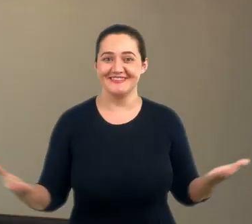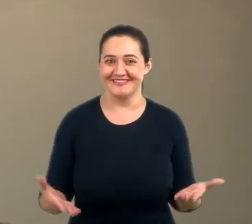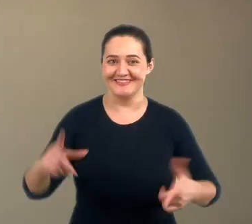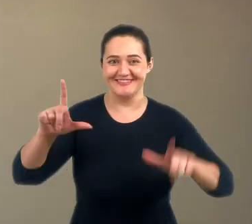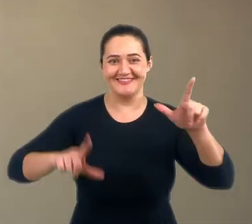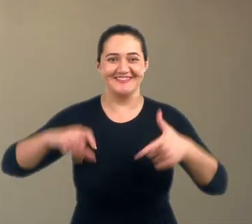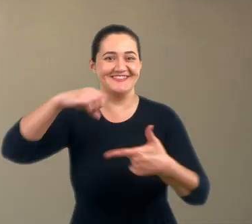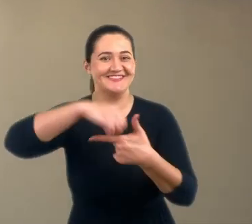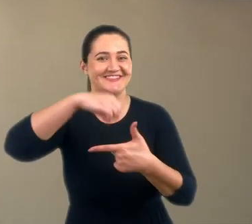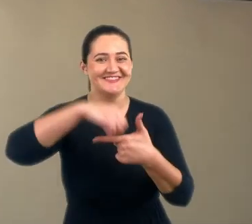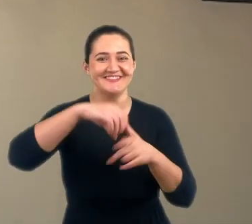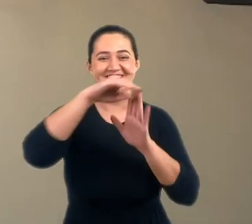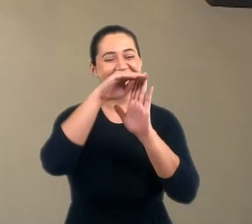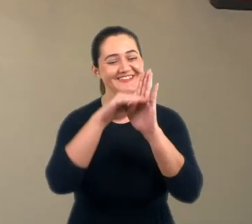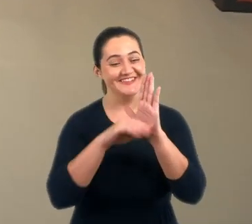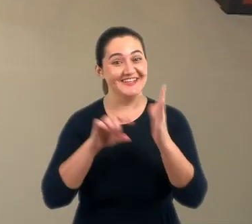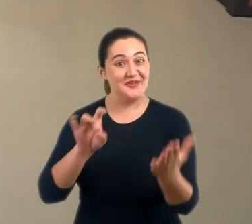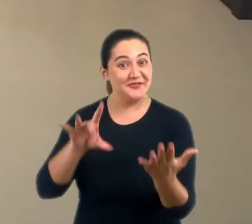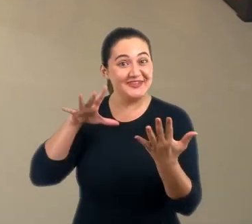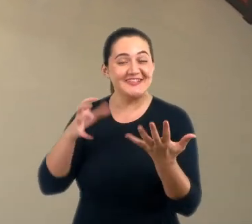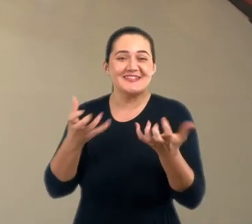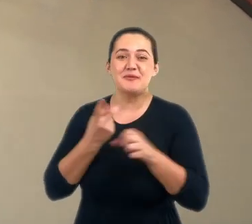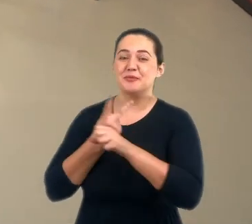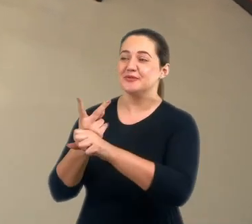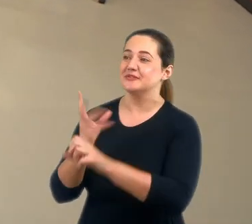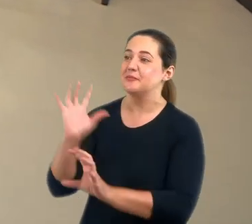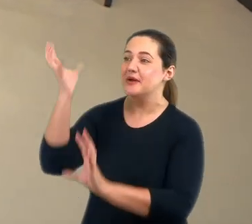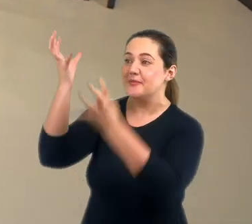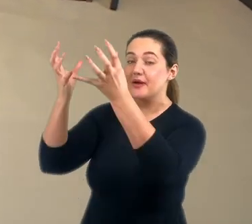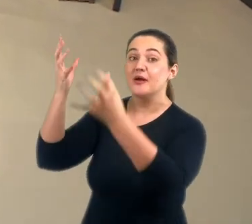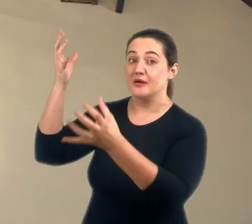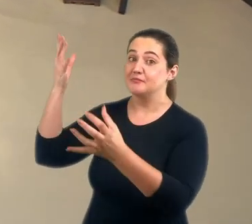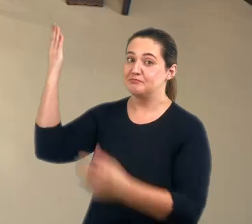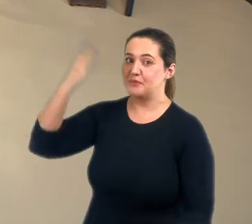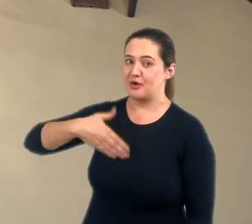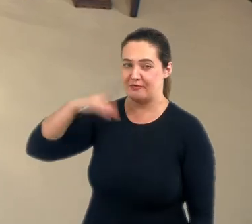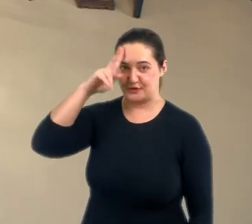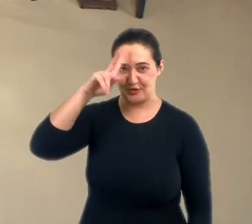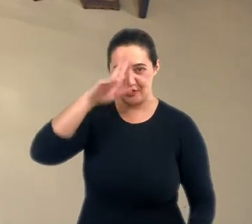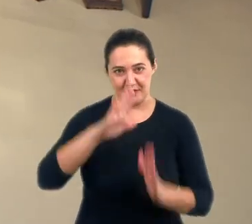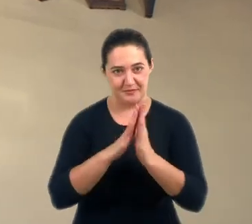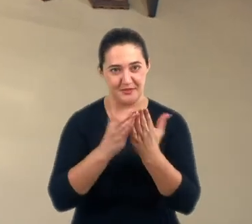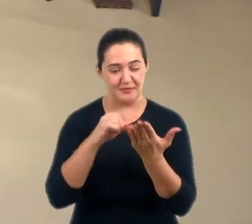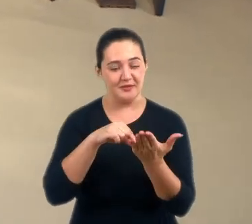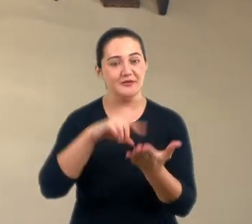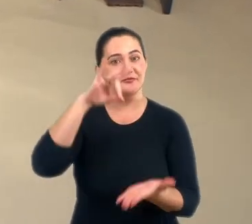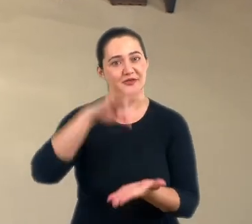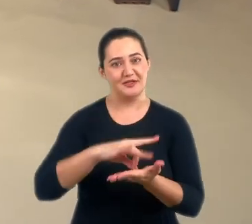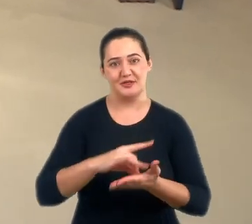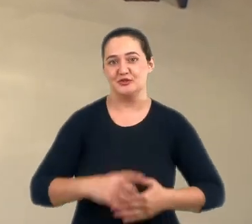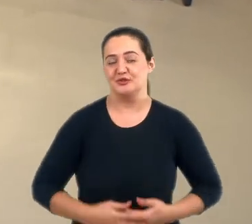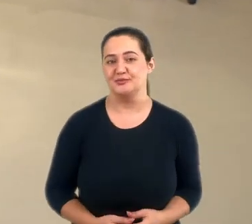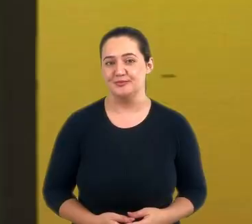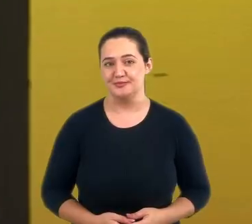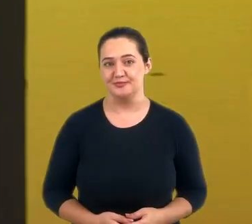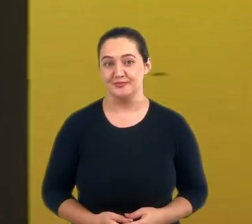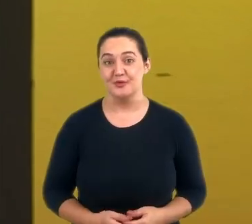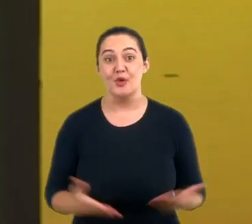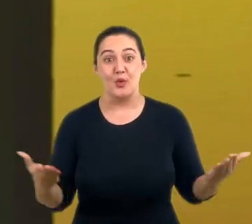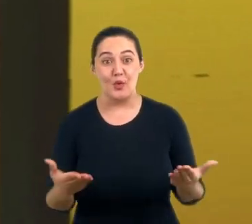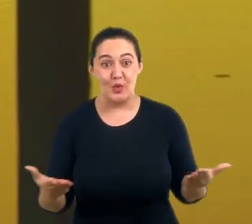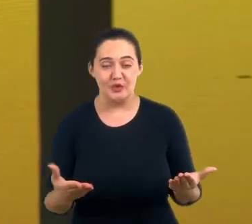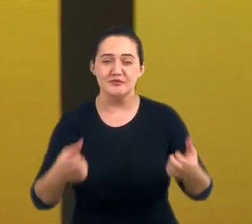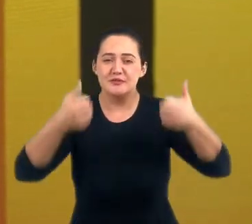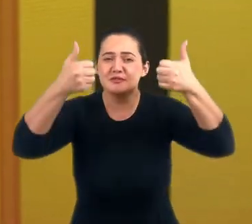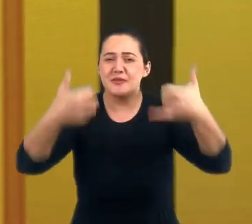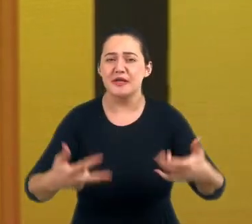Começa agora pela TV Novo Tempo mais um programa Evidências na busca de fatos que comprovem a veracidade histórica da Bíblia Sagrada. No programa